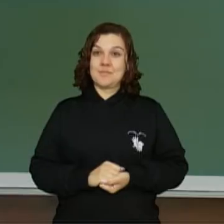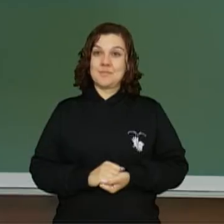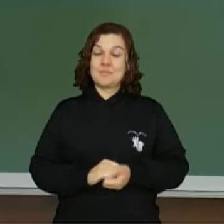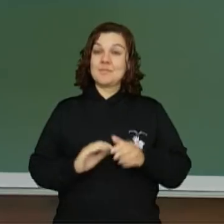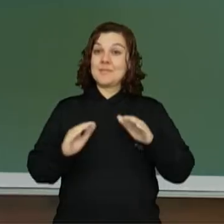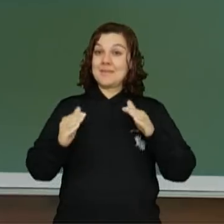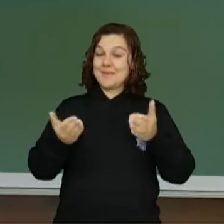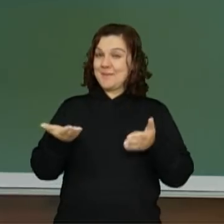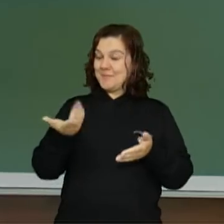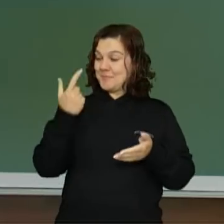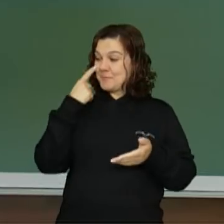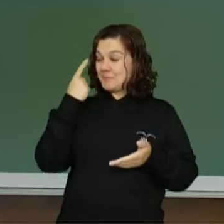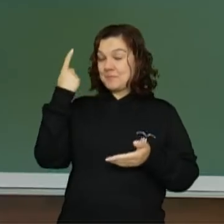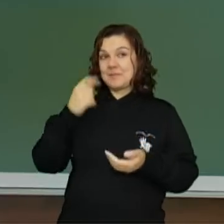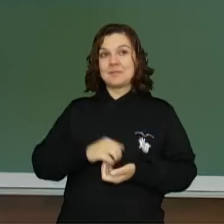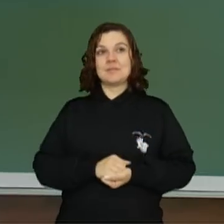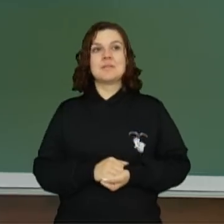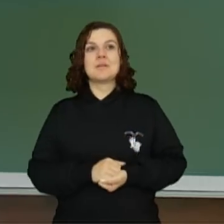Vamos lá?